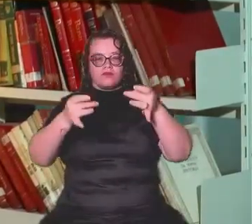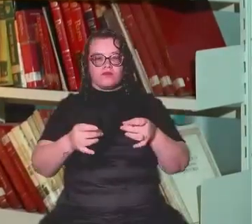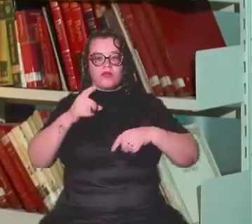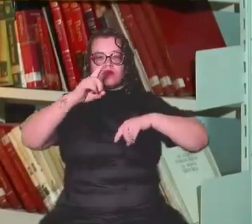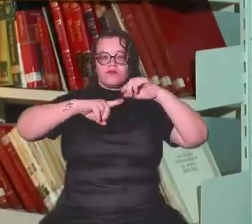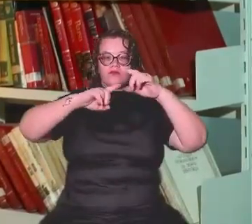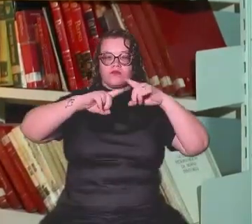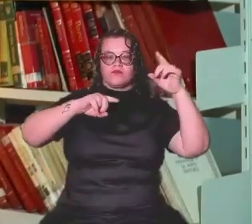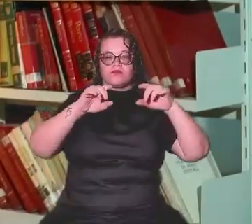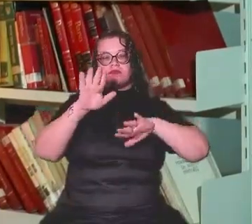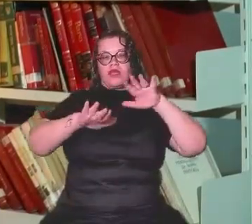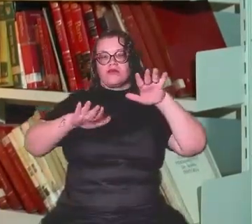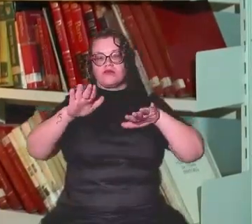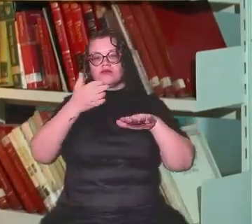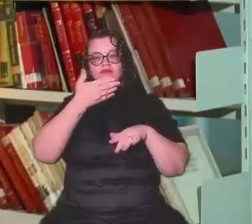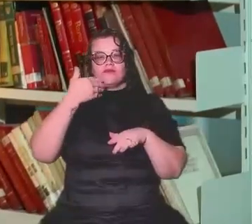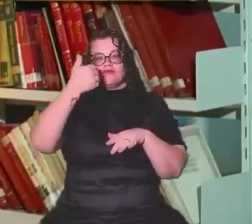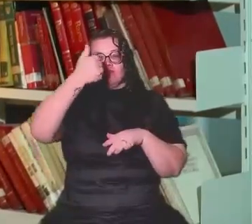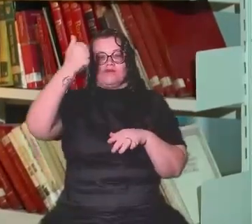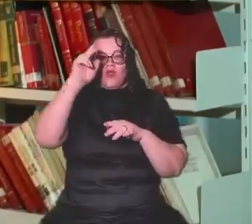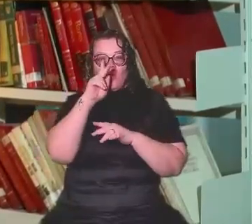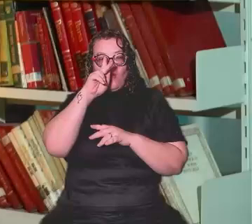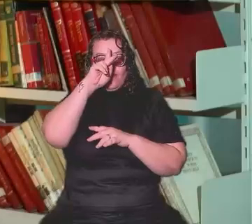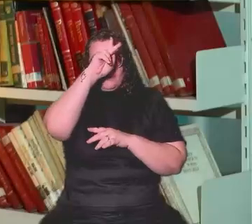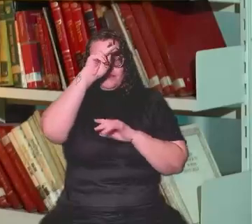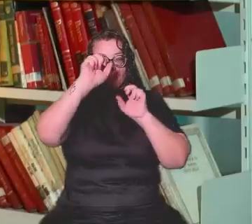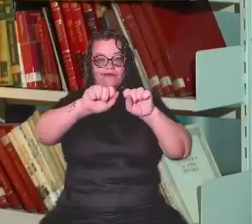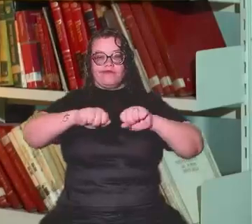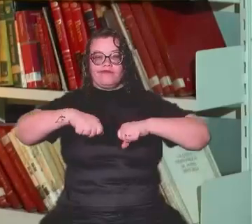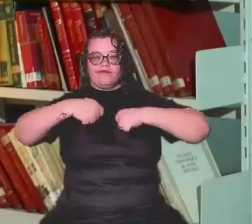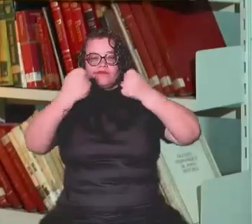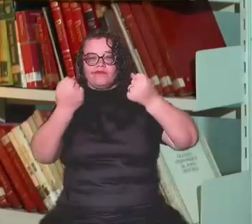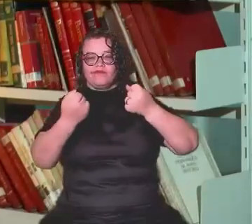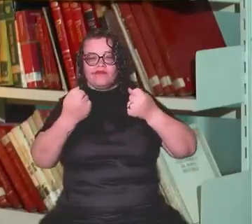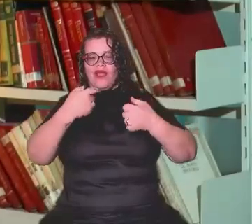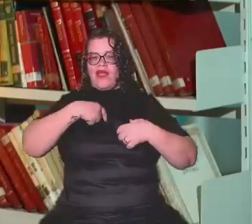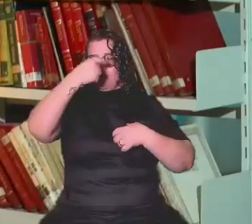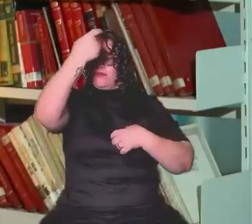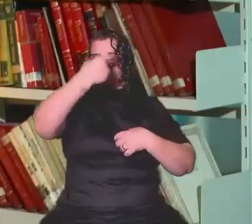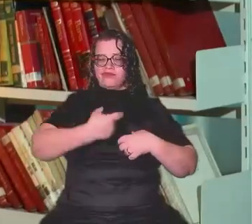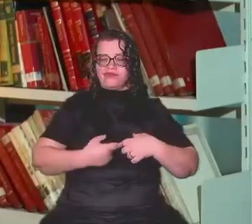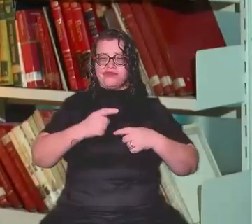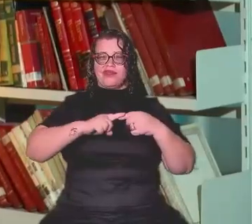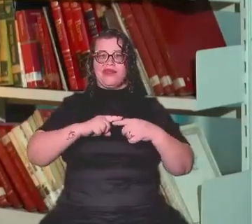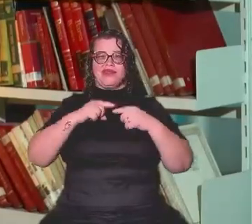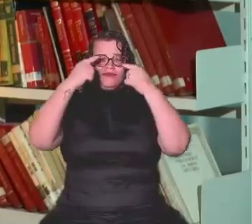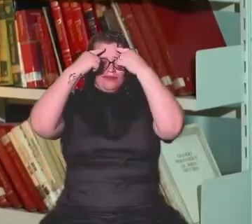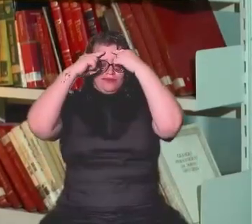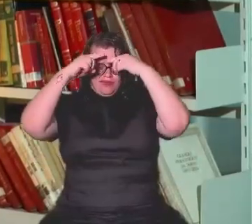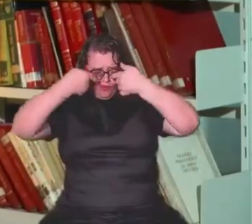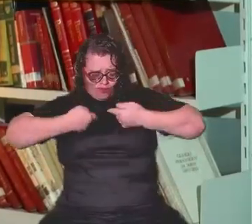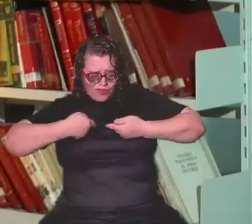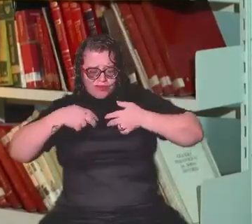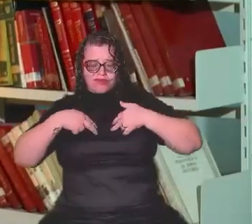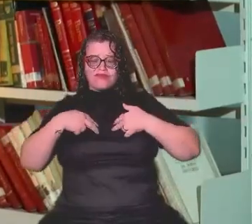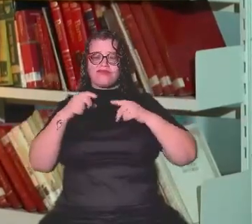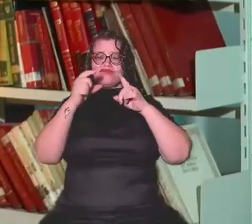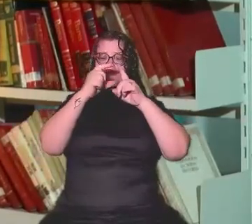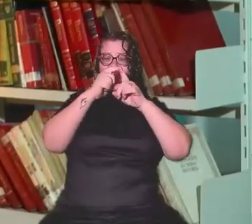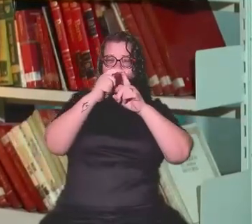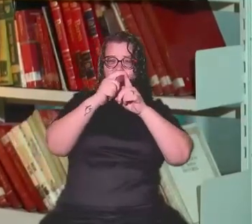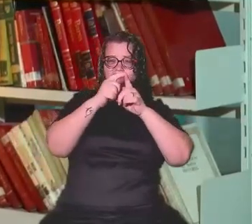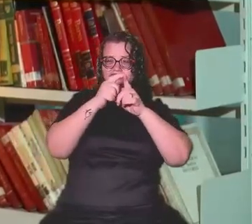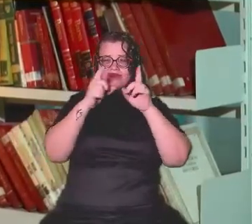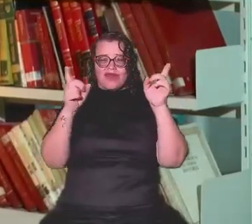melhorem. São todas fortes as coisas. Mas eu não sou as coisas e me revolto. Tenho palavras em mim